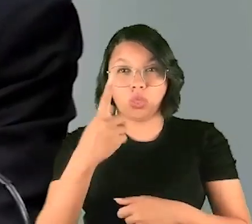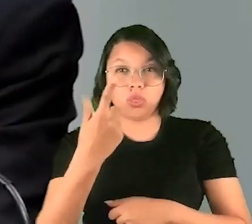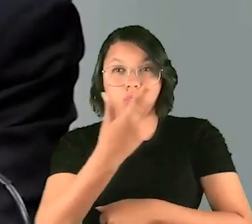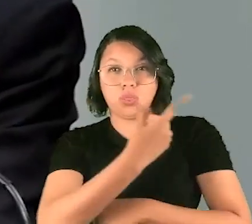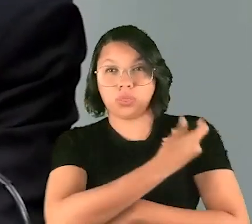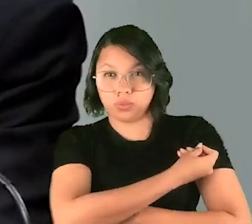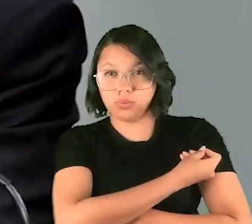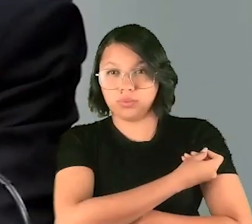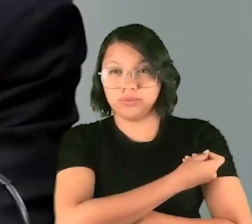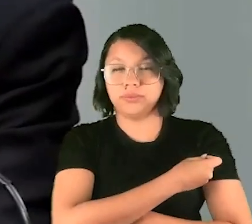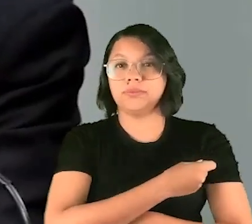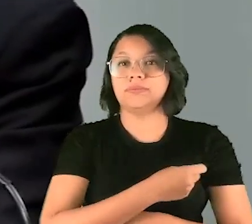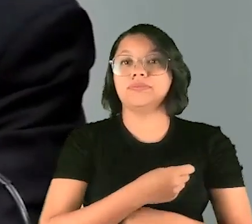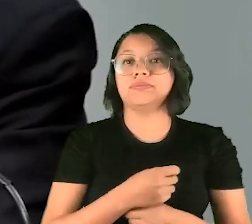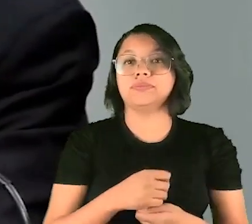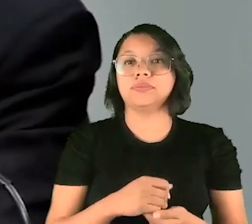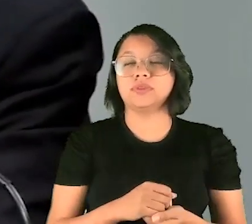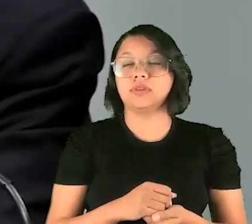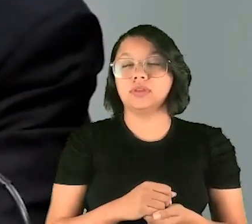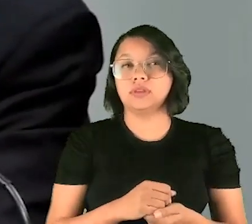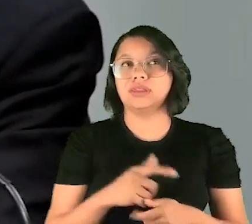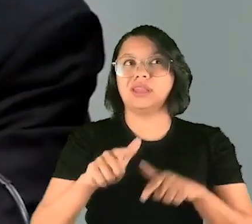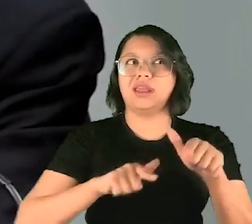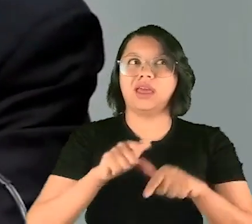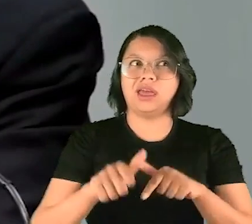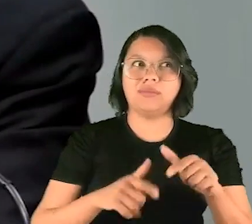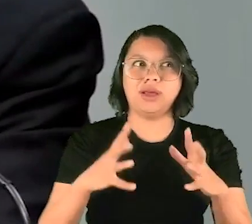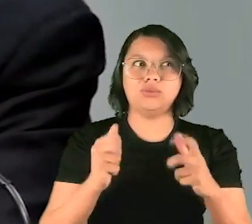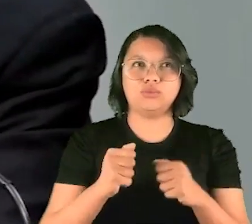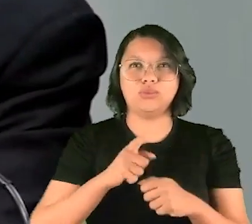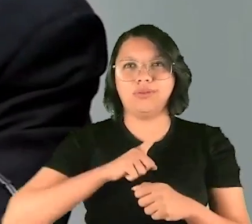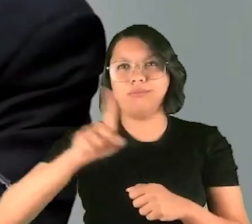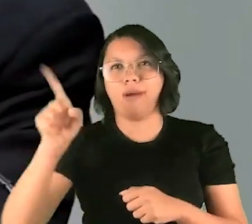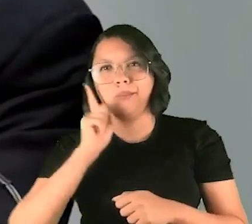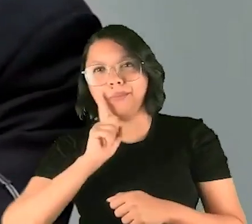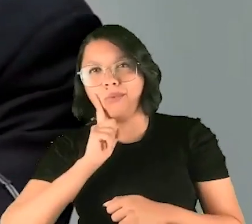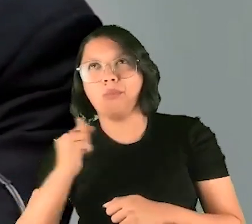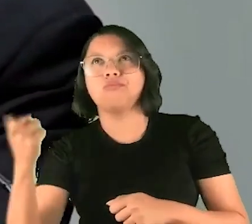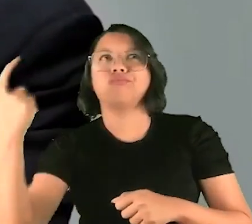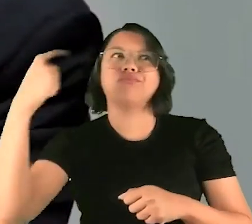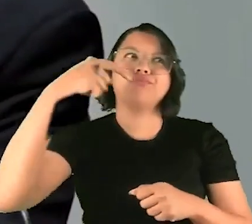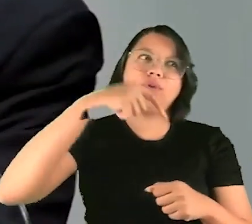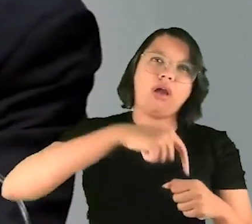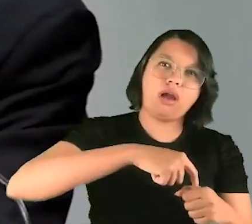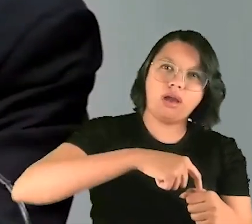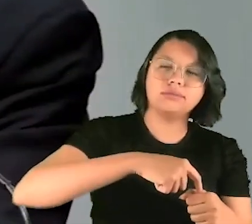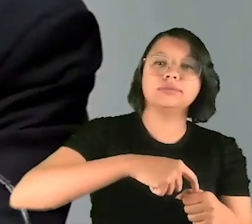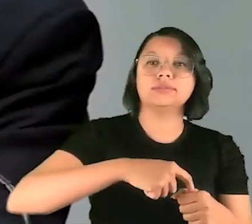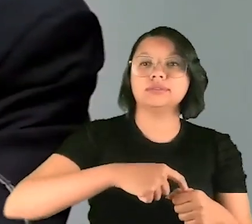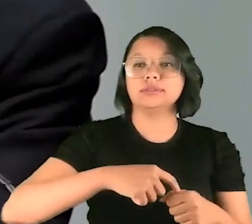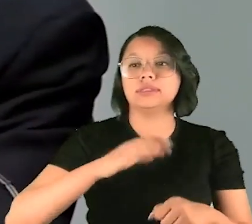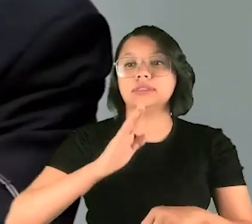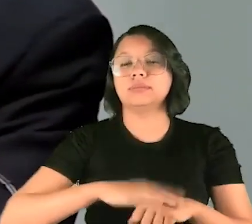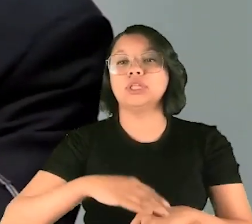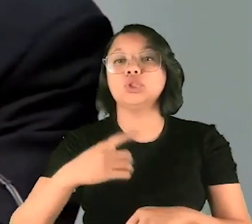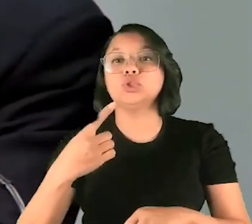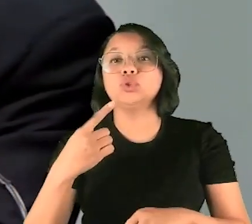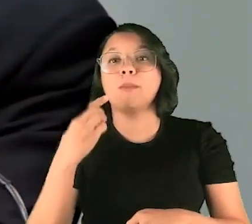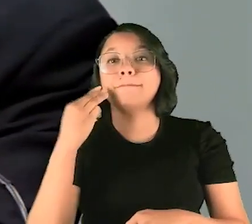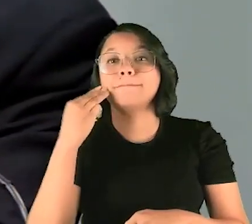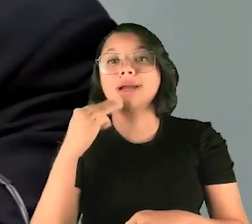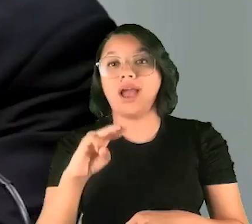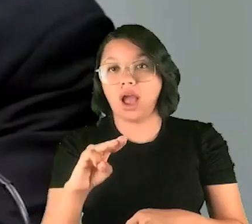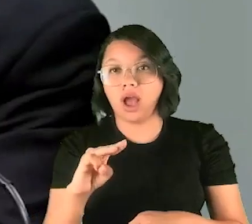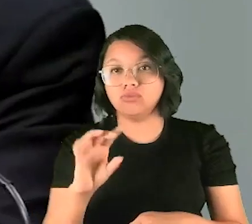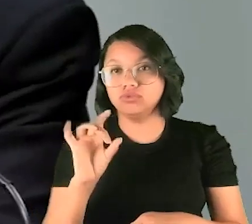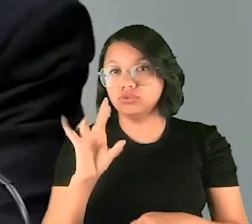A aplicação, uma aplicação, porque tem todo esse trabalho de tirar, mandar para os Estados Unidos, fazer o produto voltar, e